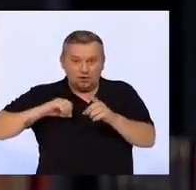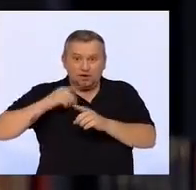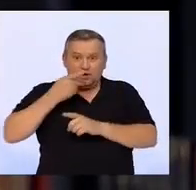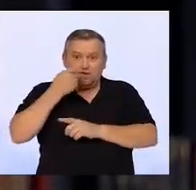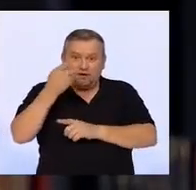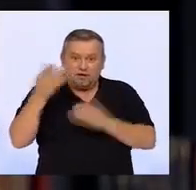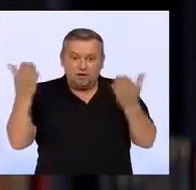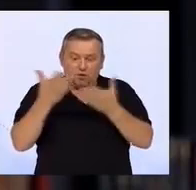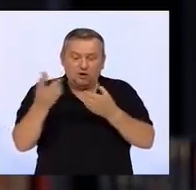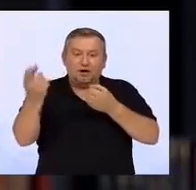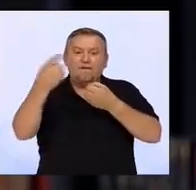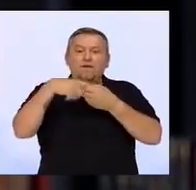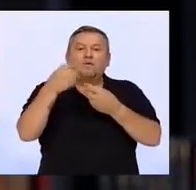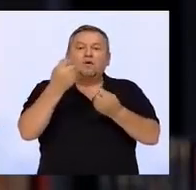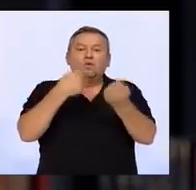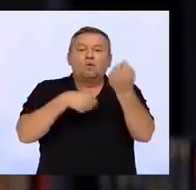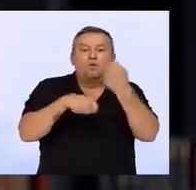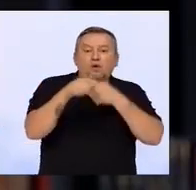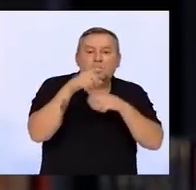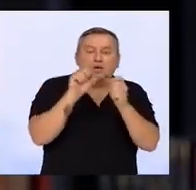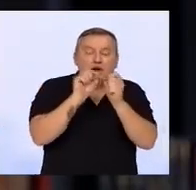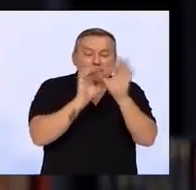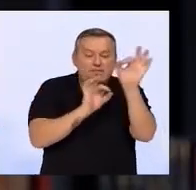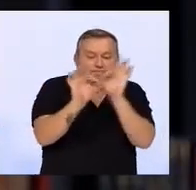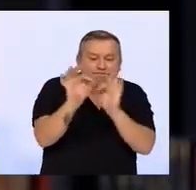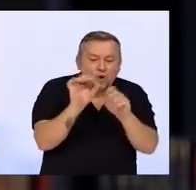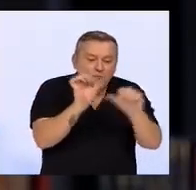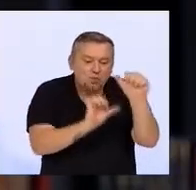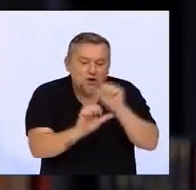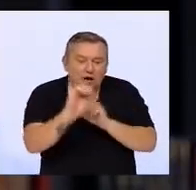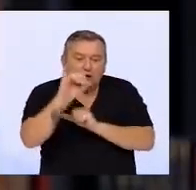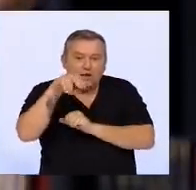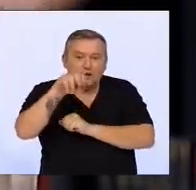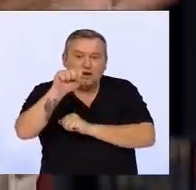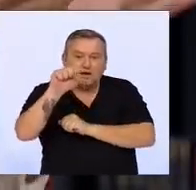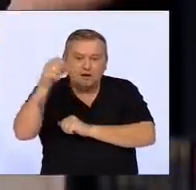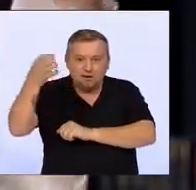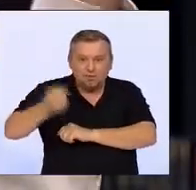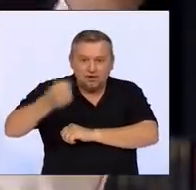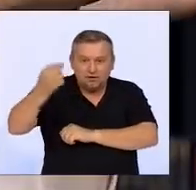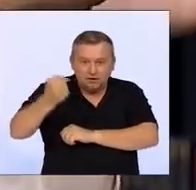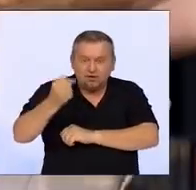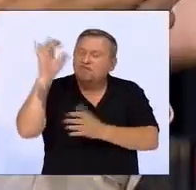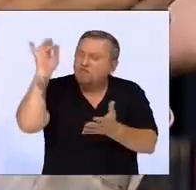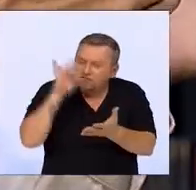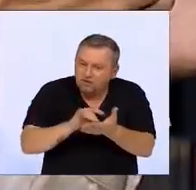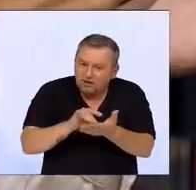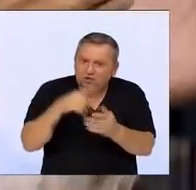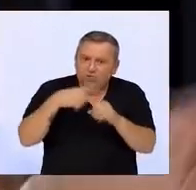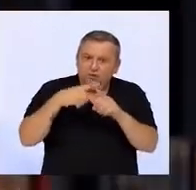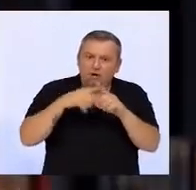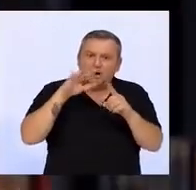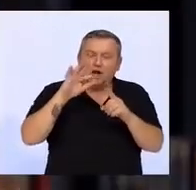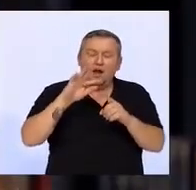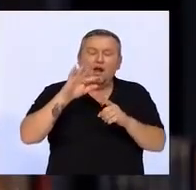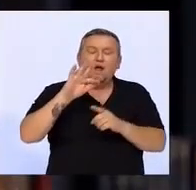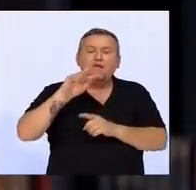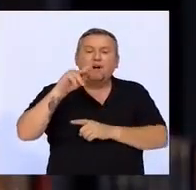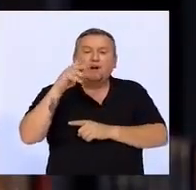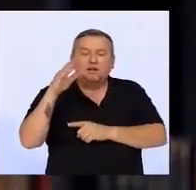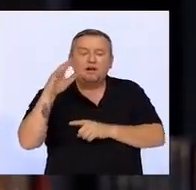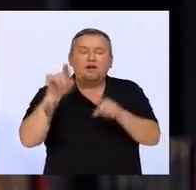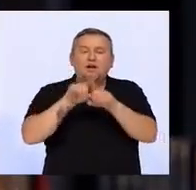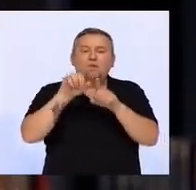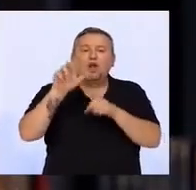da economia, tem que fazer reforma da Previdência de verdade, tem que avançar na reforma da Previdência, porque o Lula e o Fernando Henrique já fizeram algum pedacinho, a gente tem que avançar